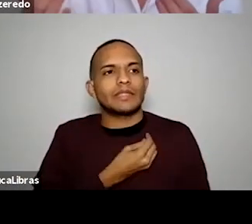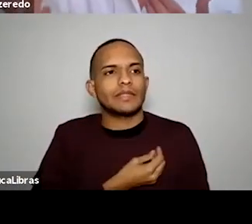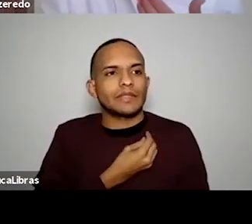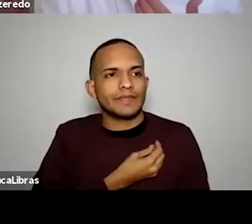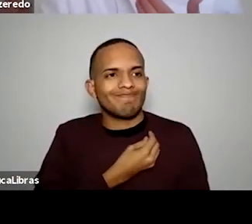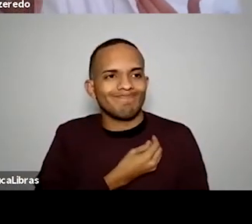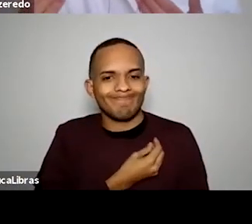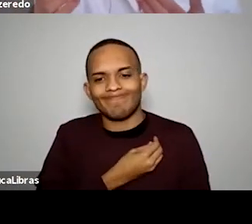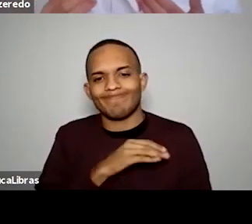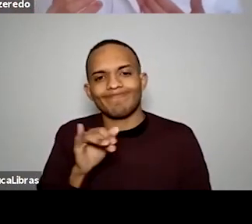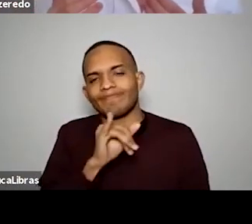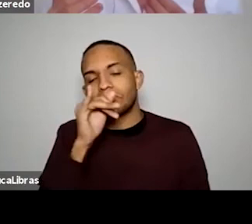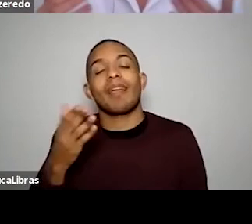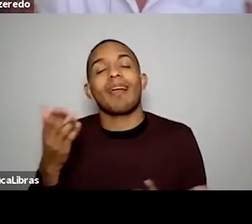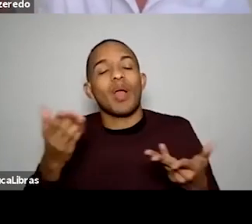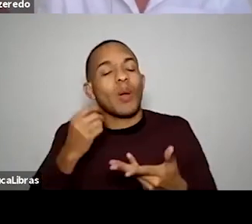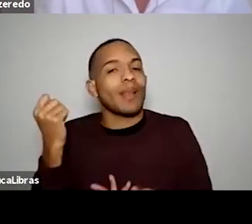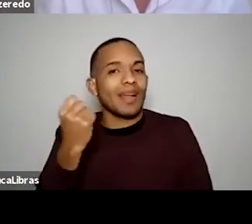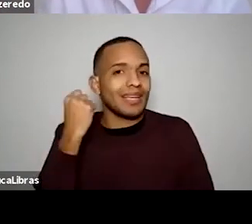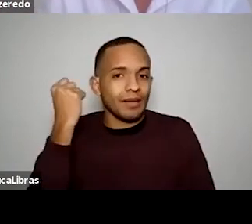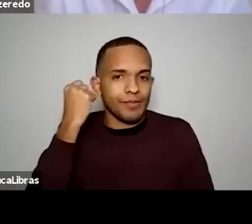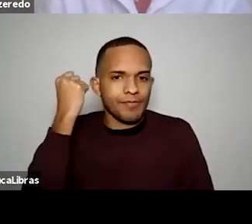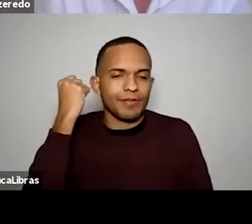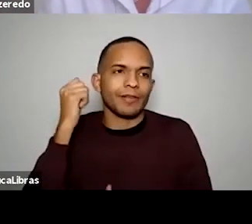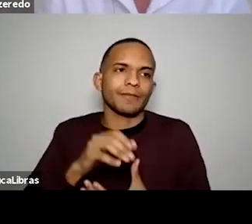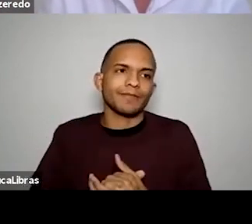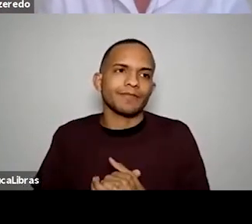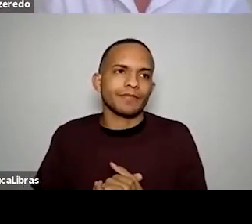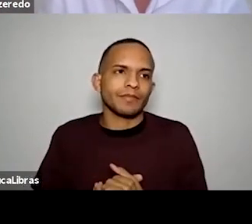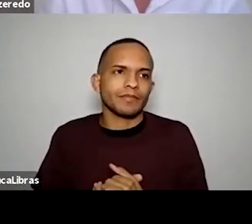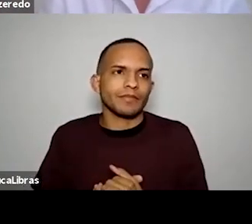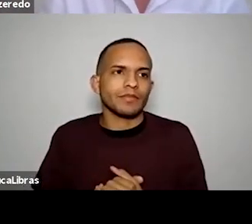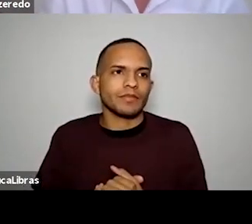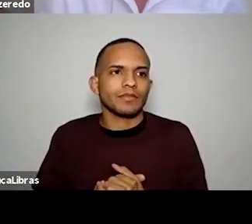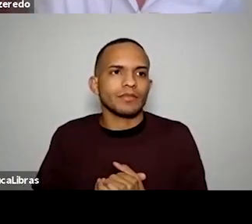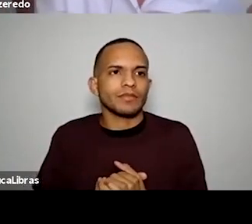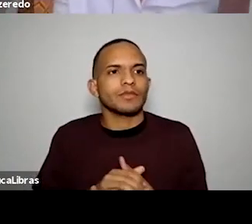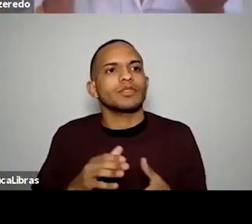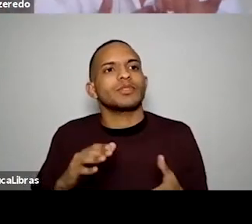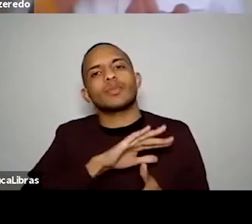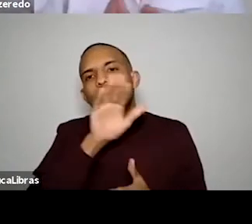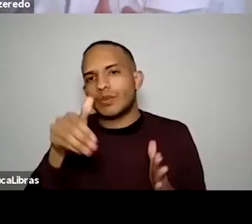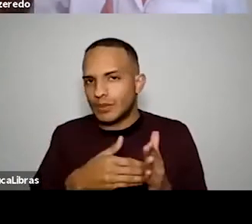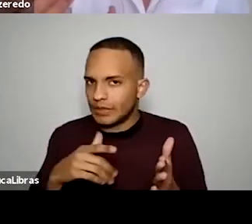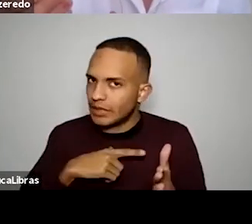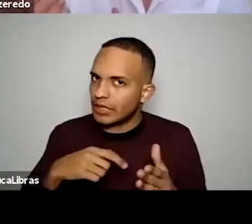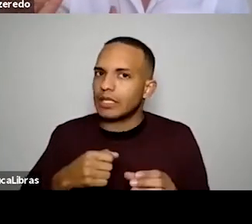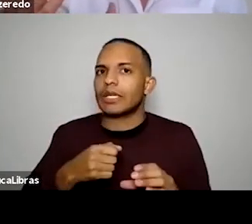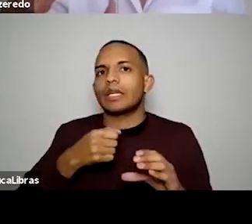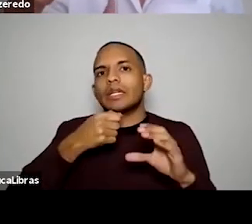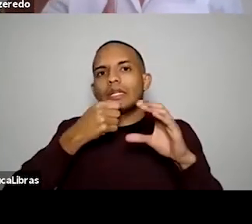E essa crise, bom, acho que toda crise tem essa característica, né? Ela nos permite